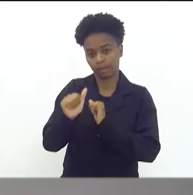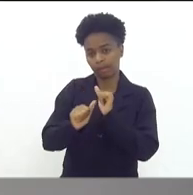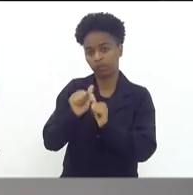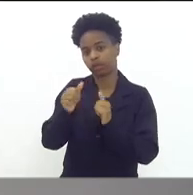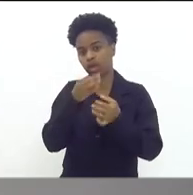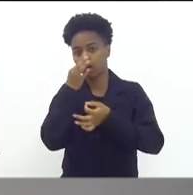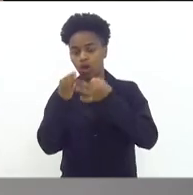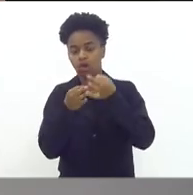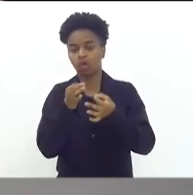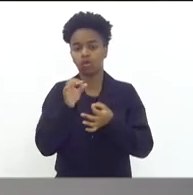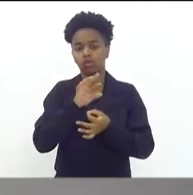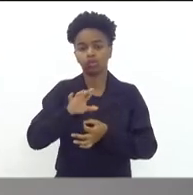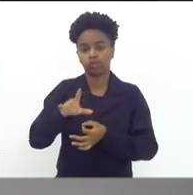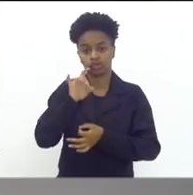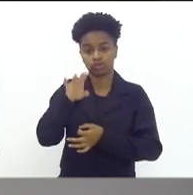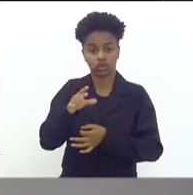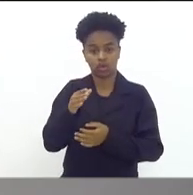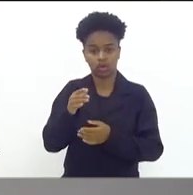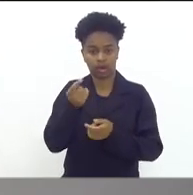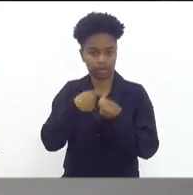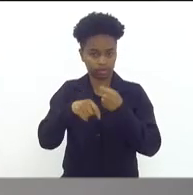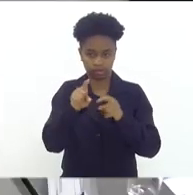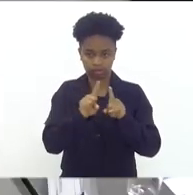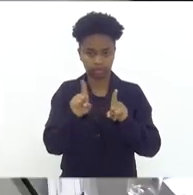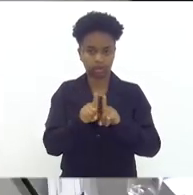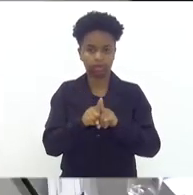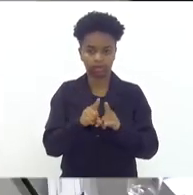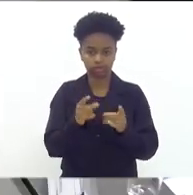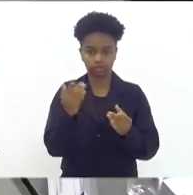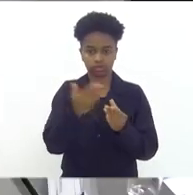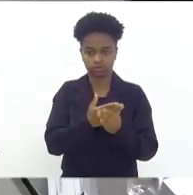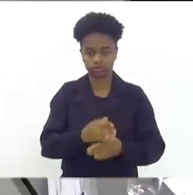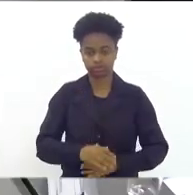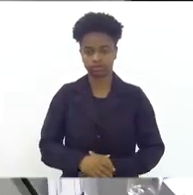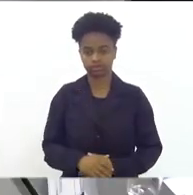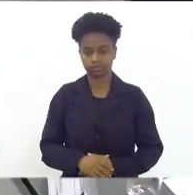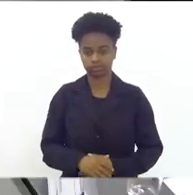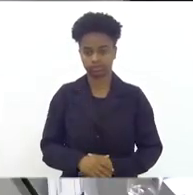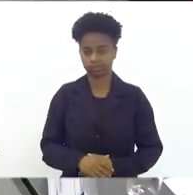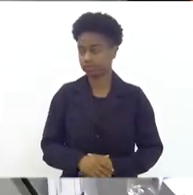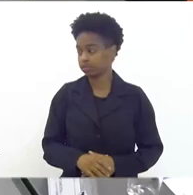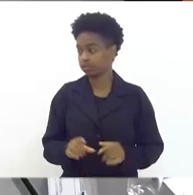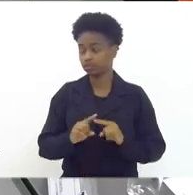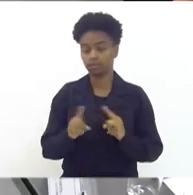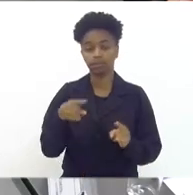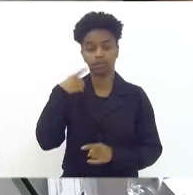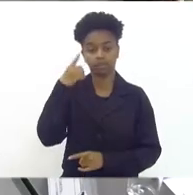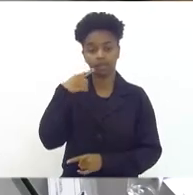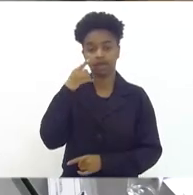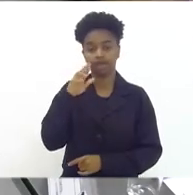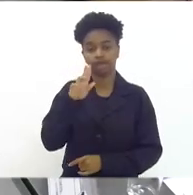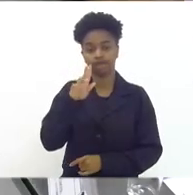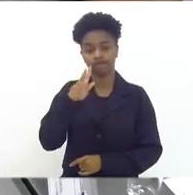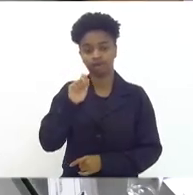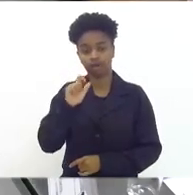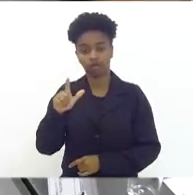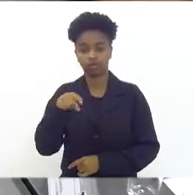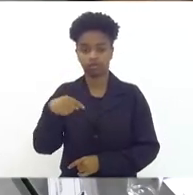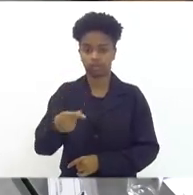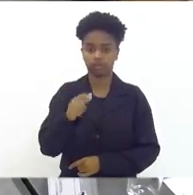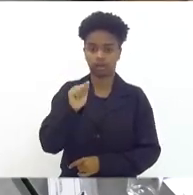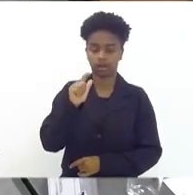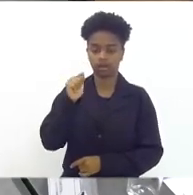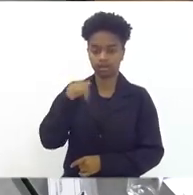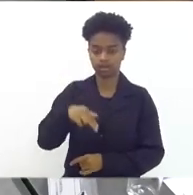administrativos como judiciário Obrigado Presidente Obrigado essa palavra depois do deputado Alan é mais